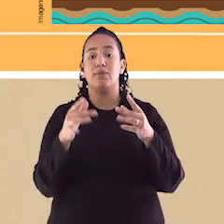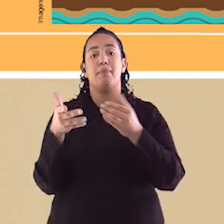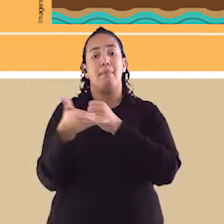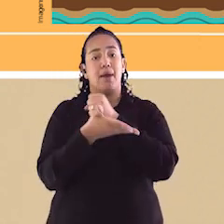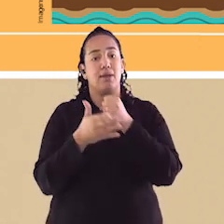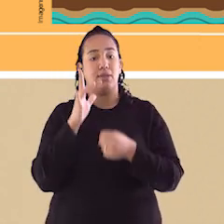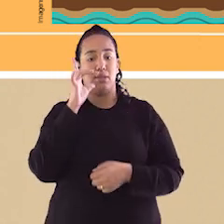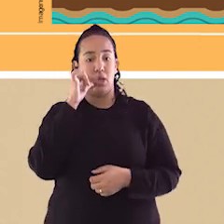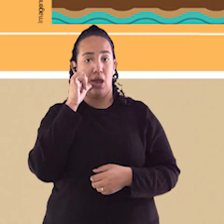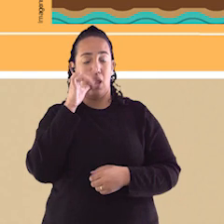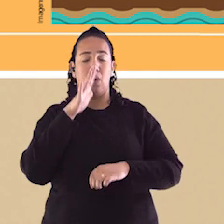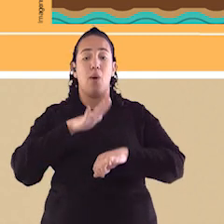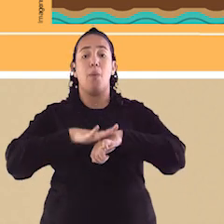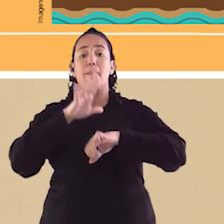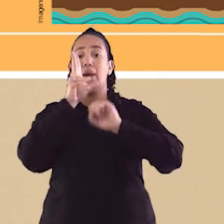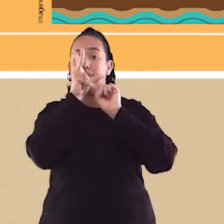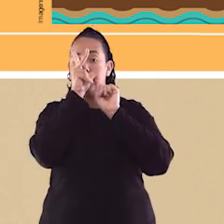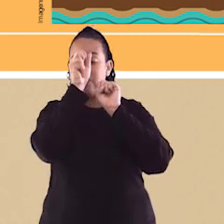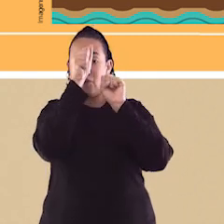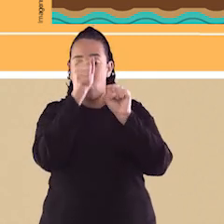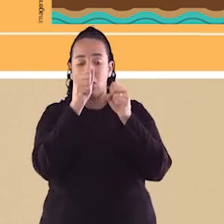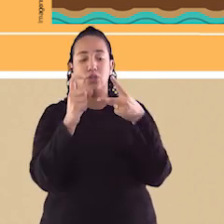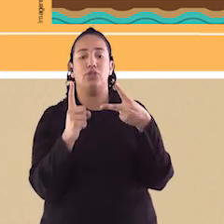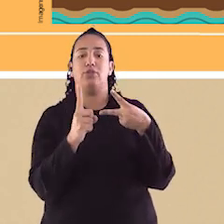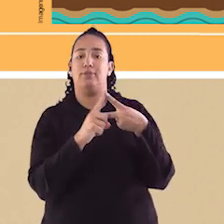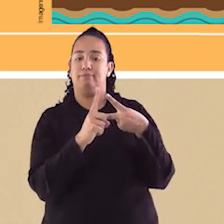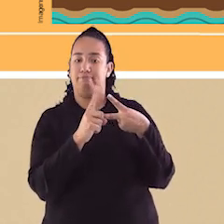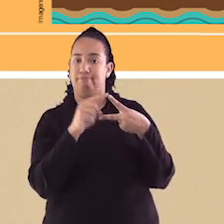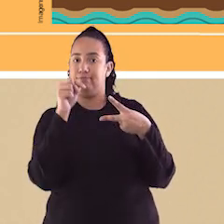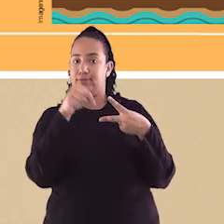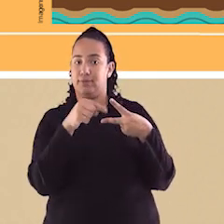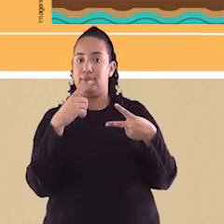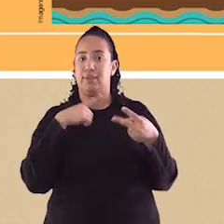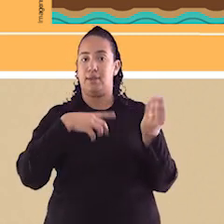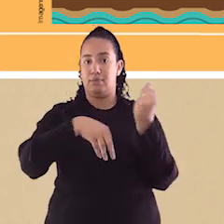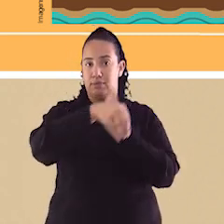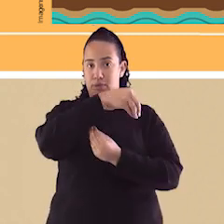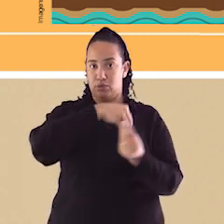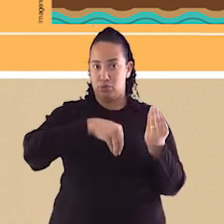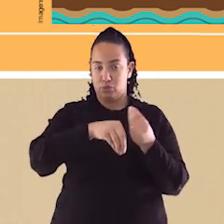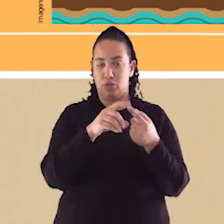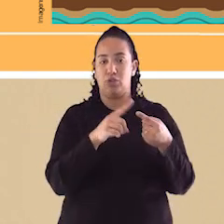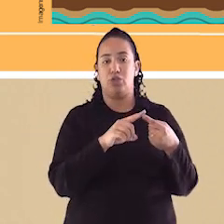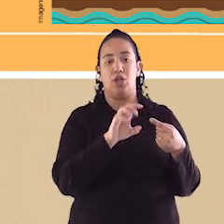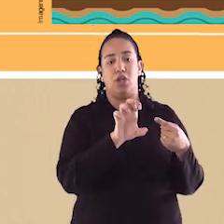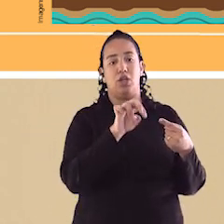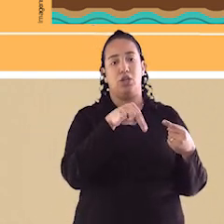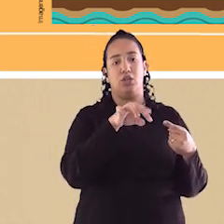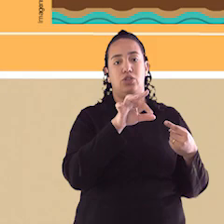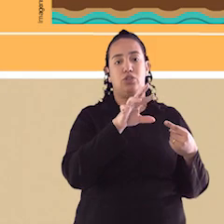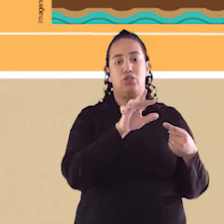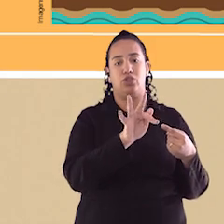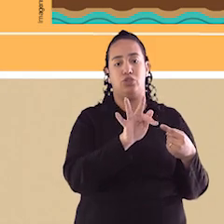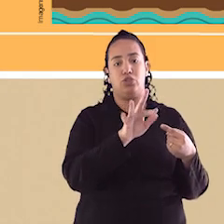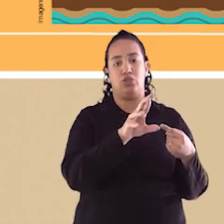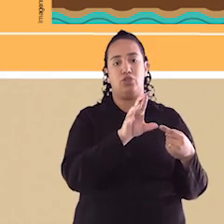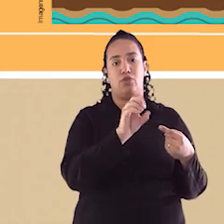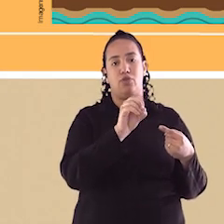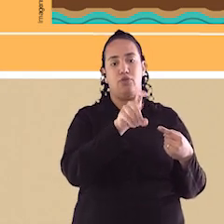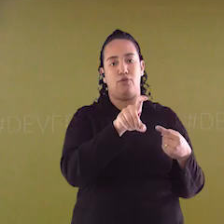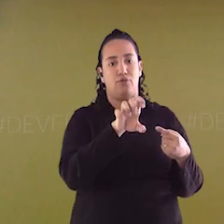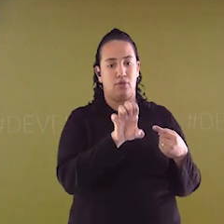que compõe a chuva ácida é o ácido sulfúrico, formado pela reação entre o dióxido de enxofre e a